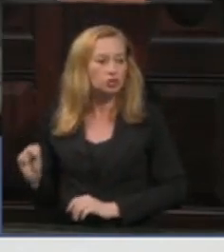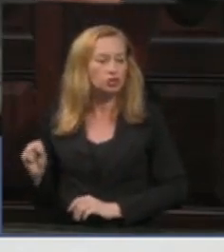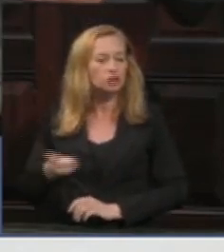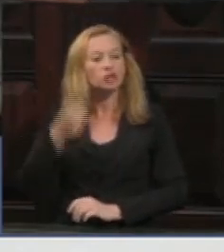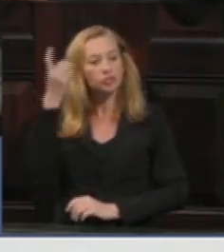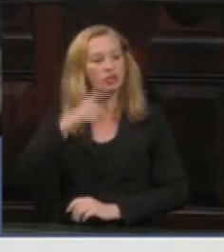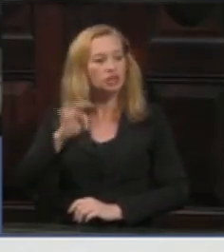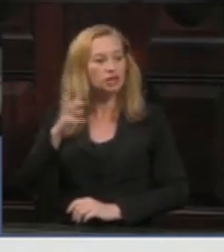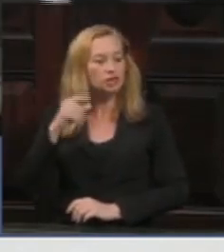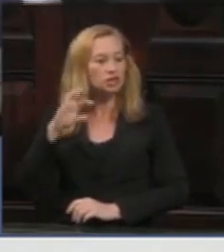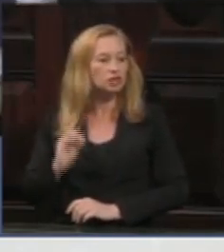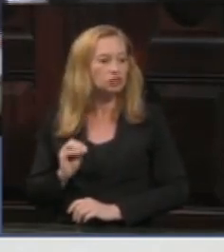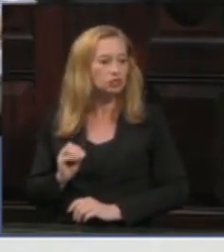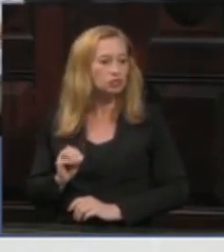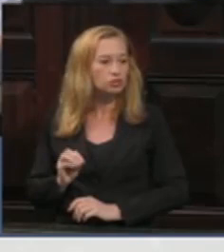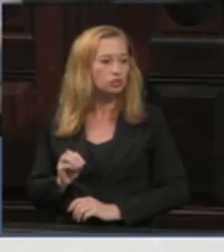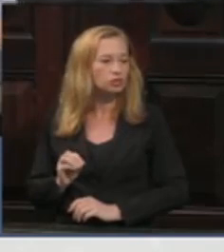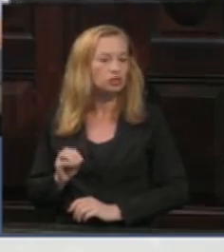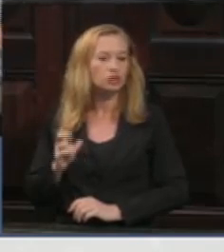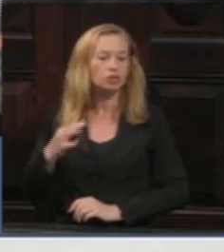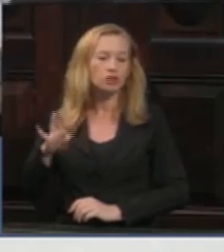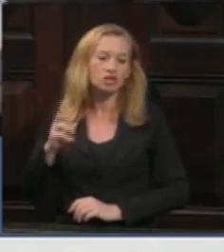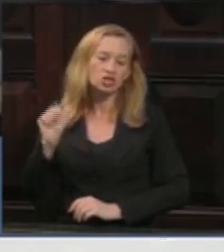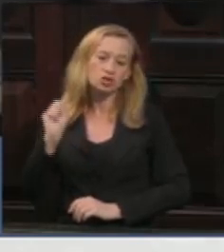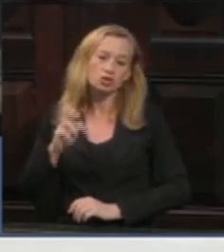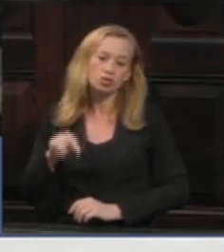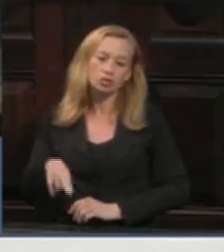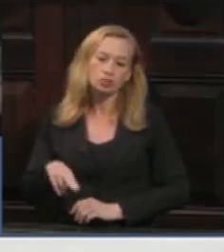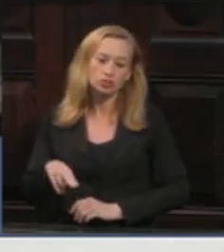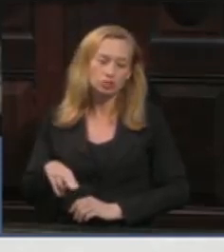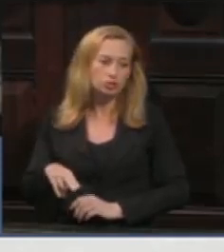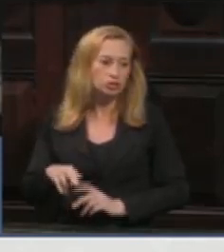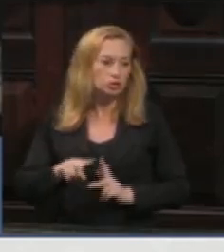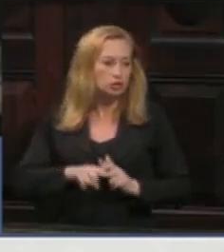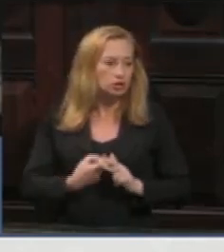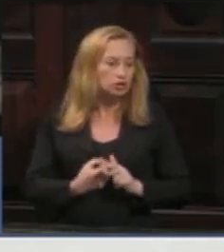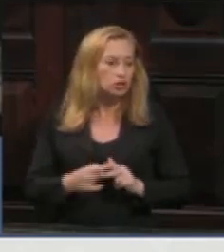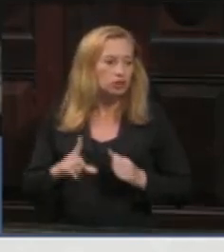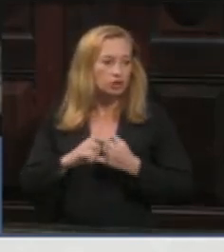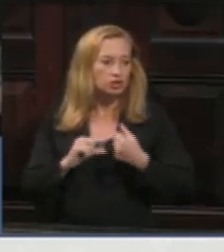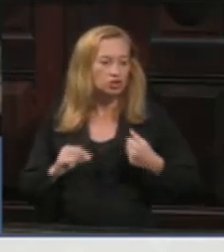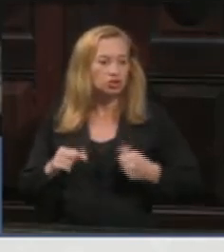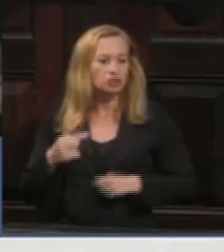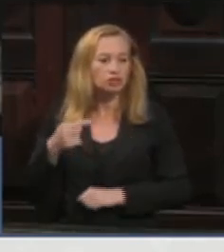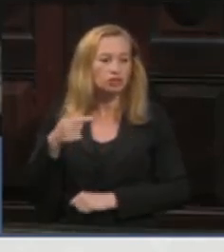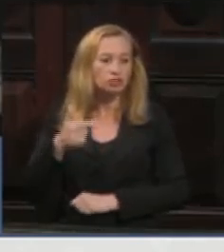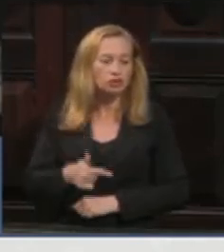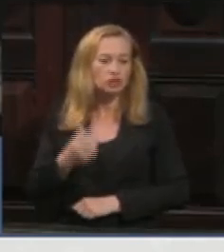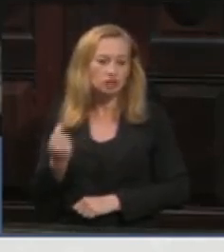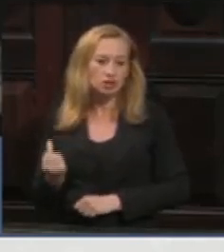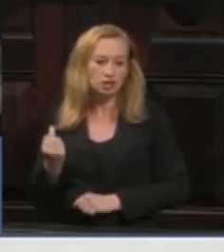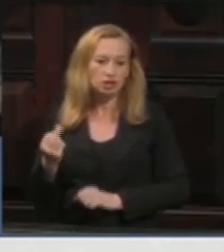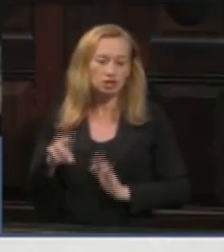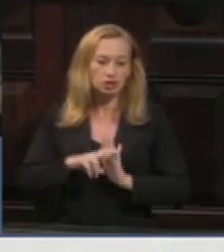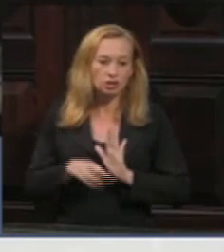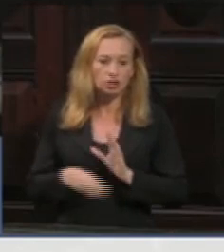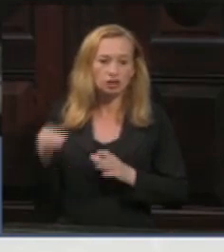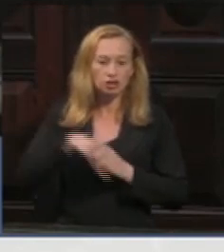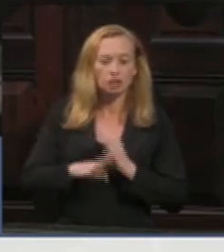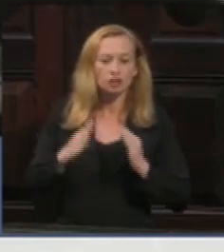André Ceciliano e o Anderson Nogueira, que altera o parágrafo 3º do artigo 26 do Regimento Interno da Assembleia Legislativa do Estado do Rio de